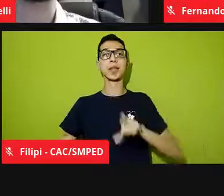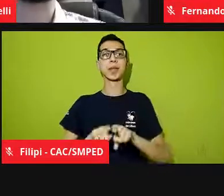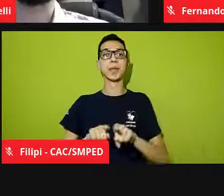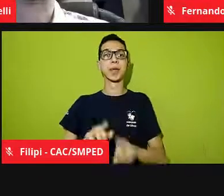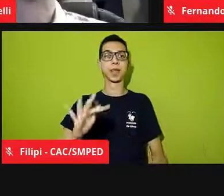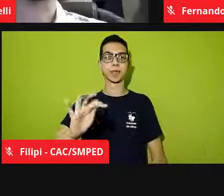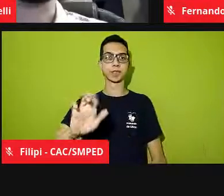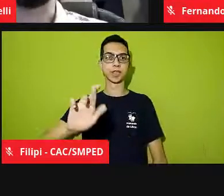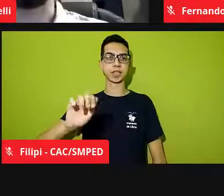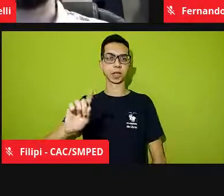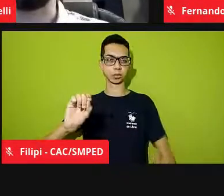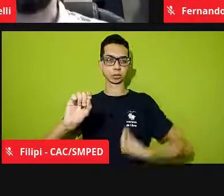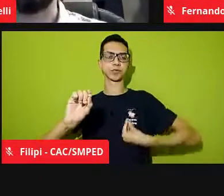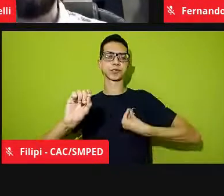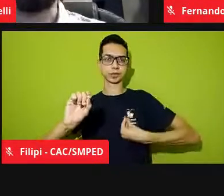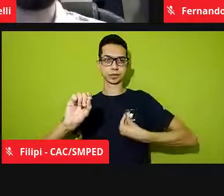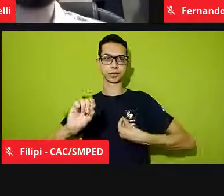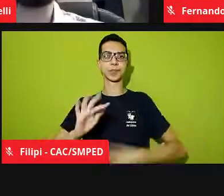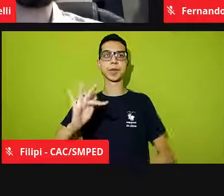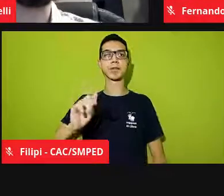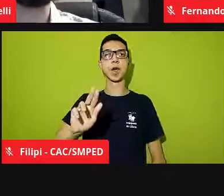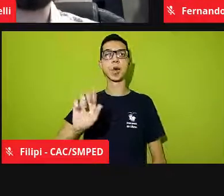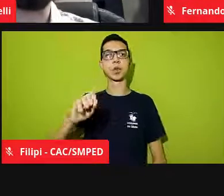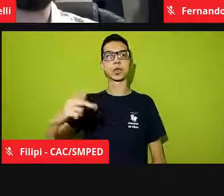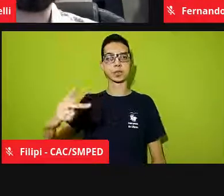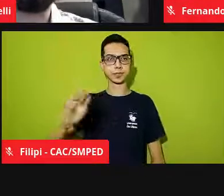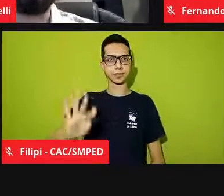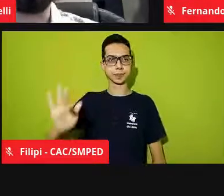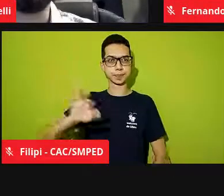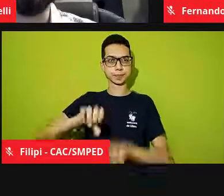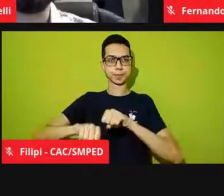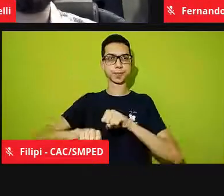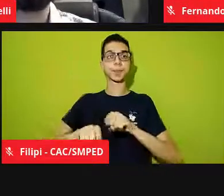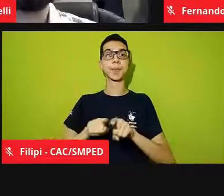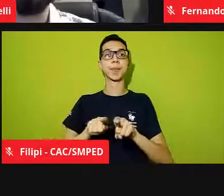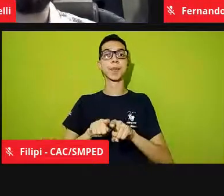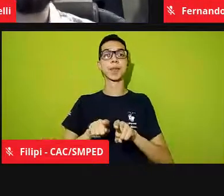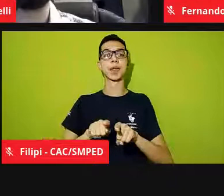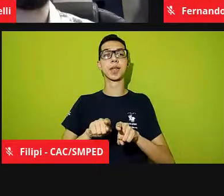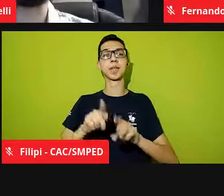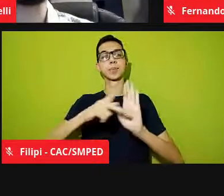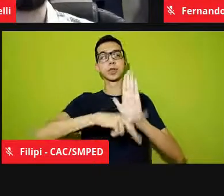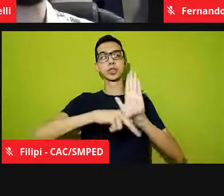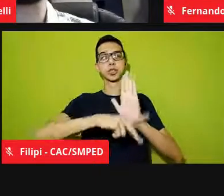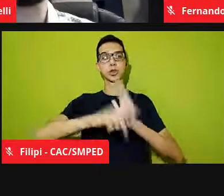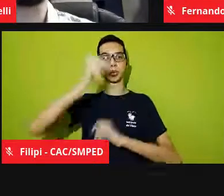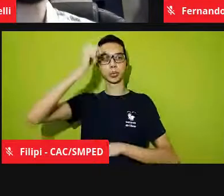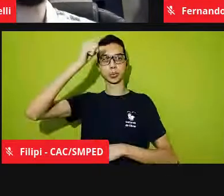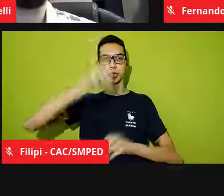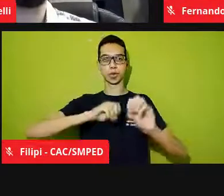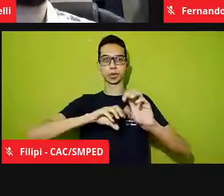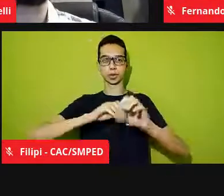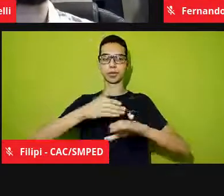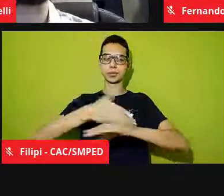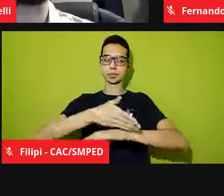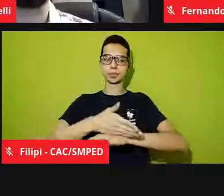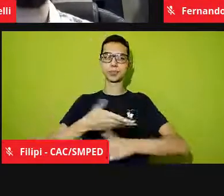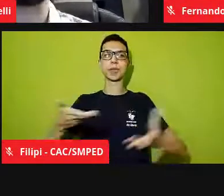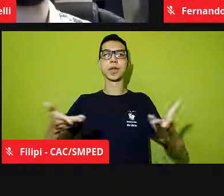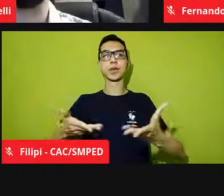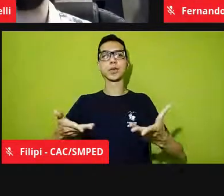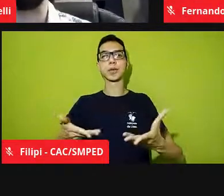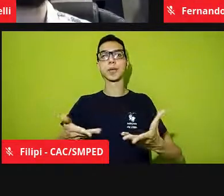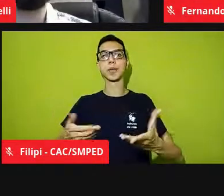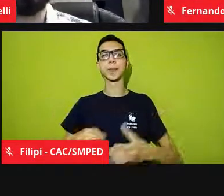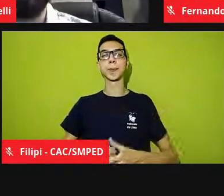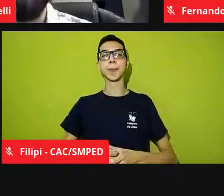FAUSP. Atuou em projetos de produção em cultura e educação e atualmente é assistente de implementação do sistema